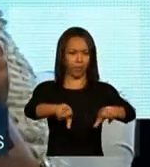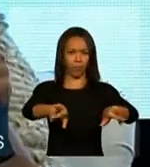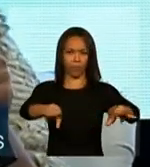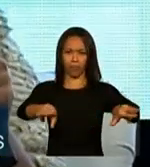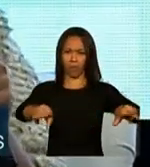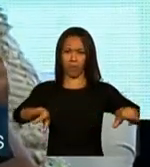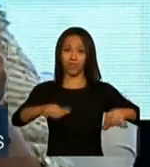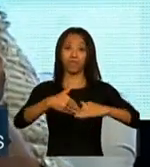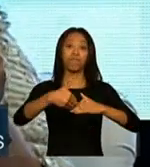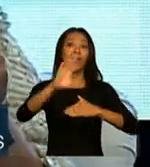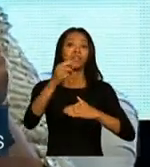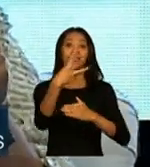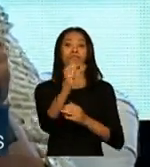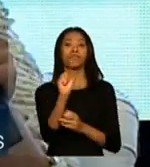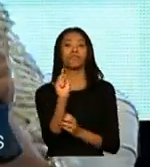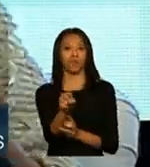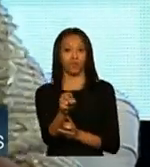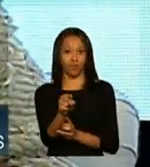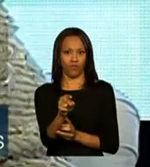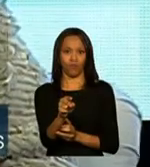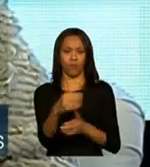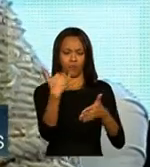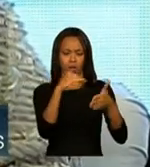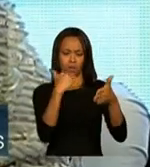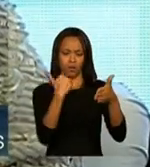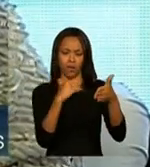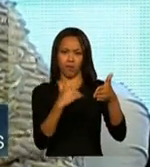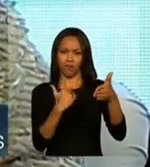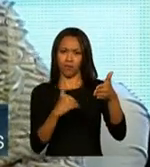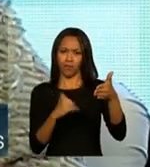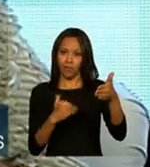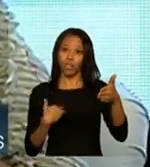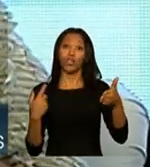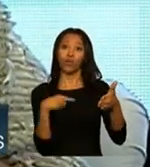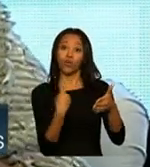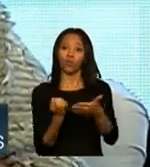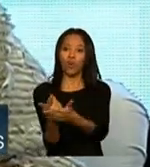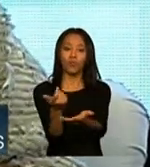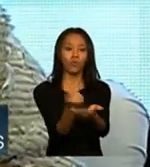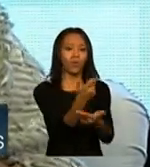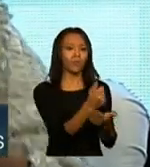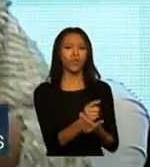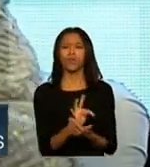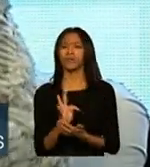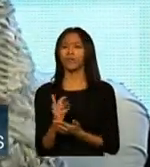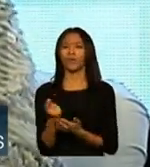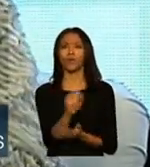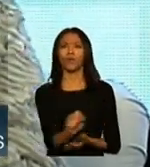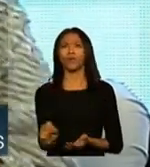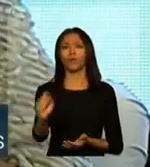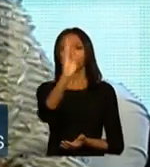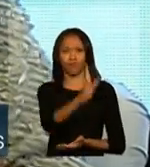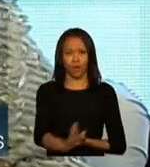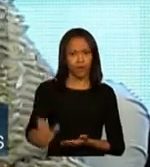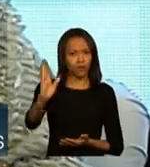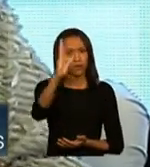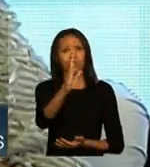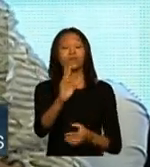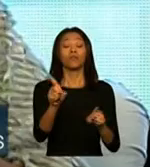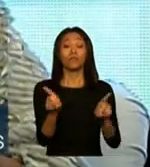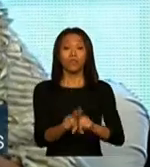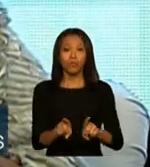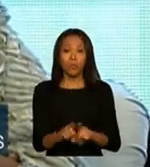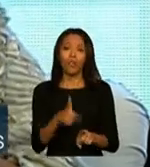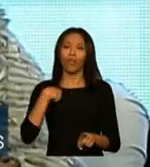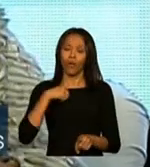mil itens que são comprados pelo Programa de Aquisição de Alimentos em todo o território nacional. Nós compramos, Frei Sérgio está certo,